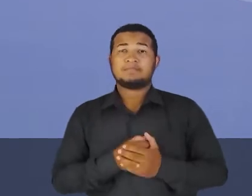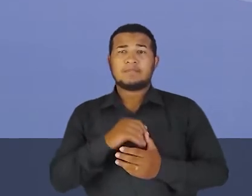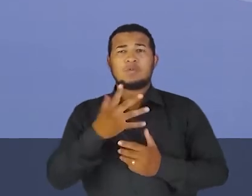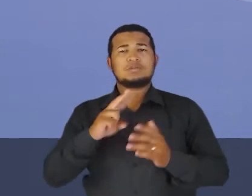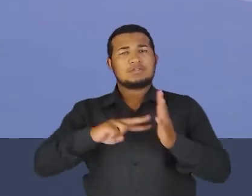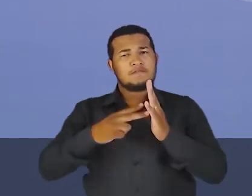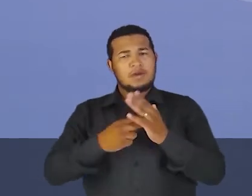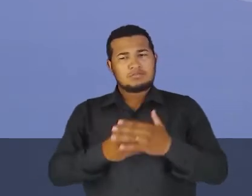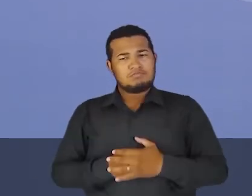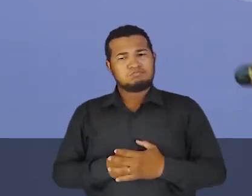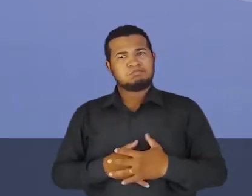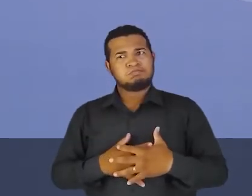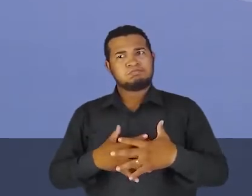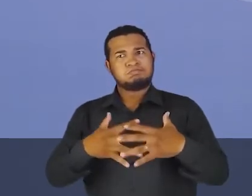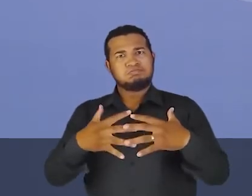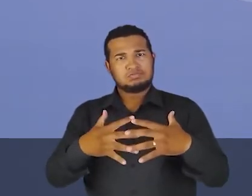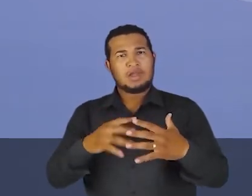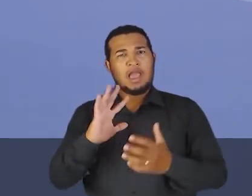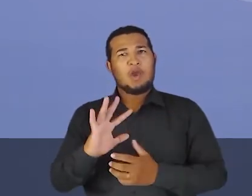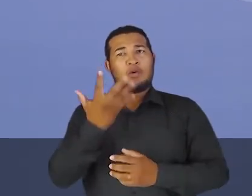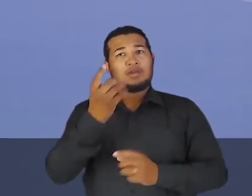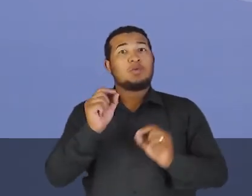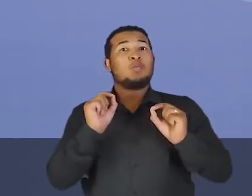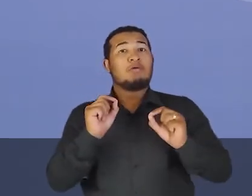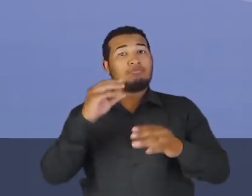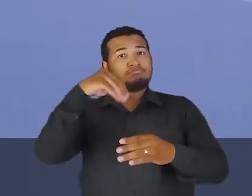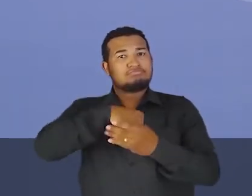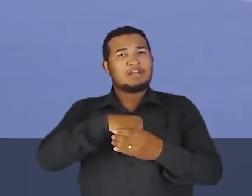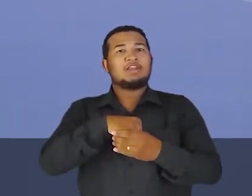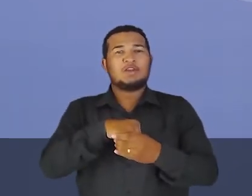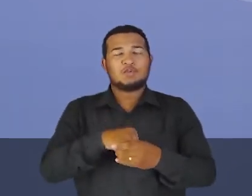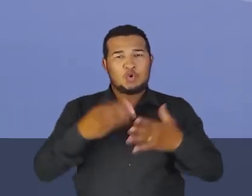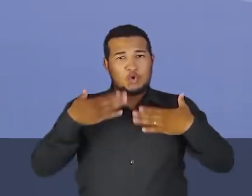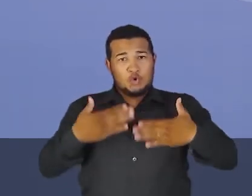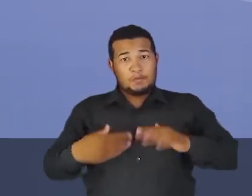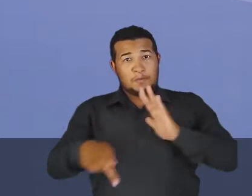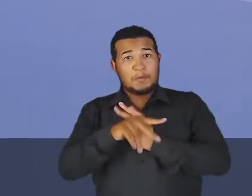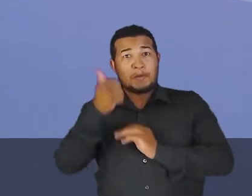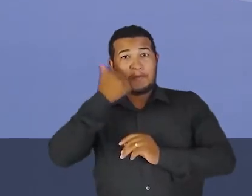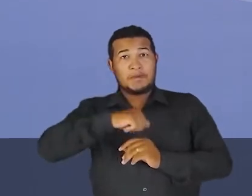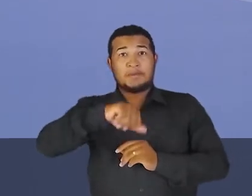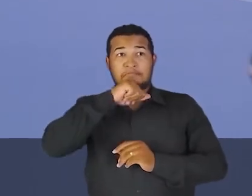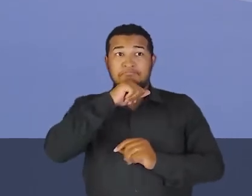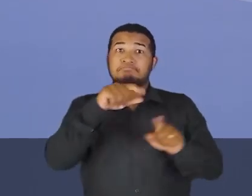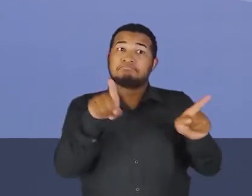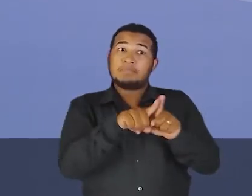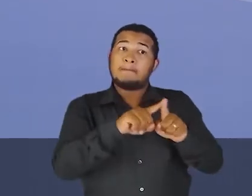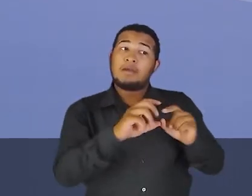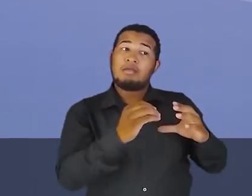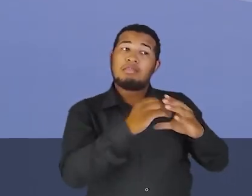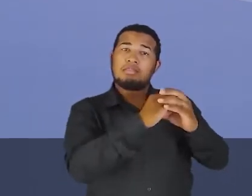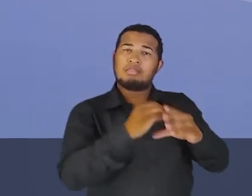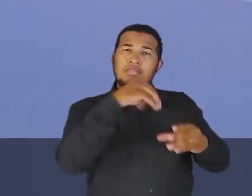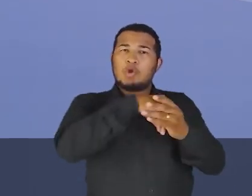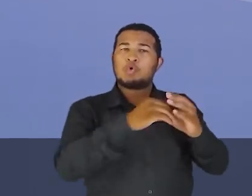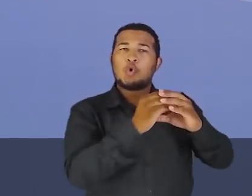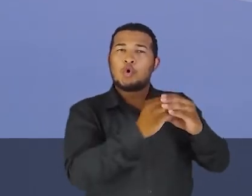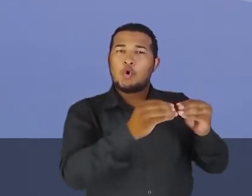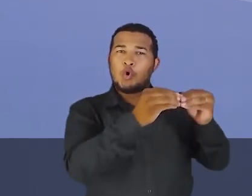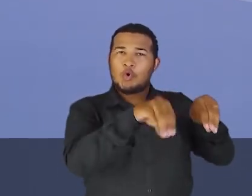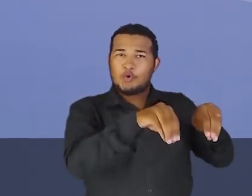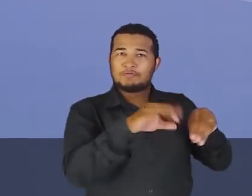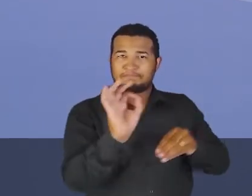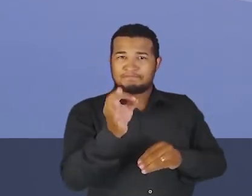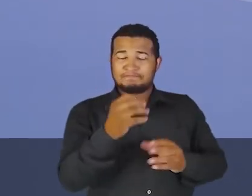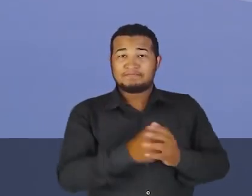desenvolvimento embrionário, como a gente aprendeu, pode acontecer dentro do corpo da mãe e pode acontecer dentro de ovos, certo? Bem,